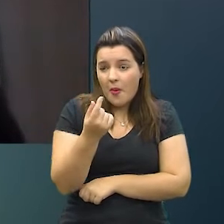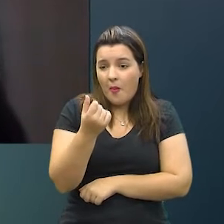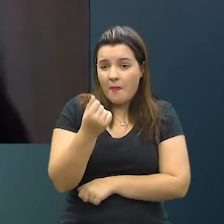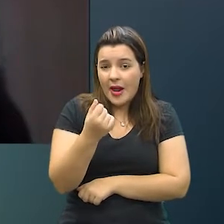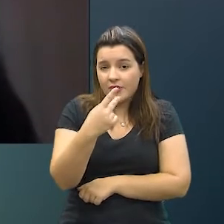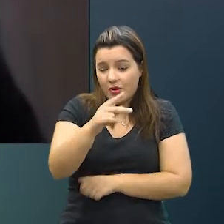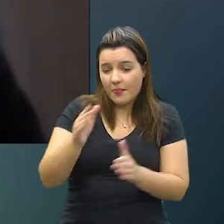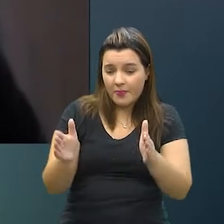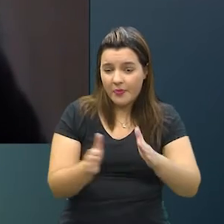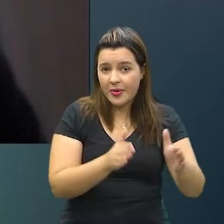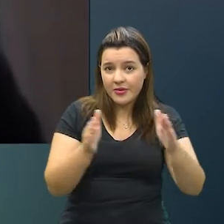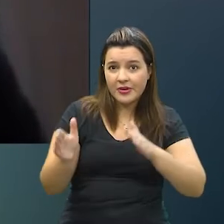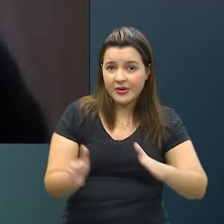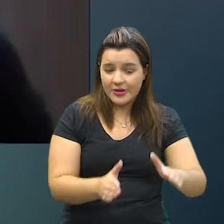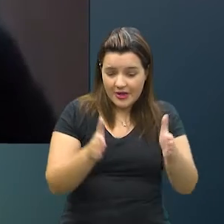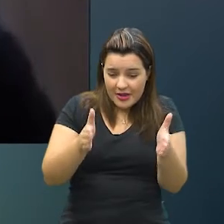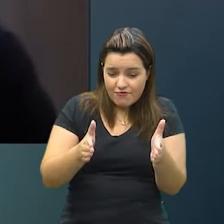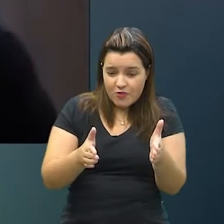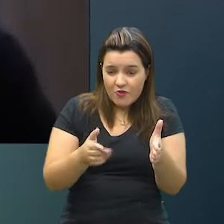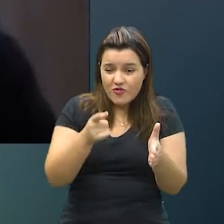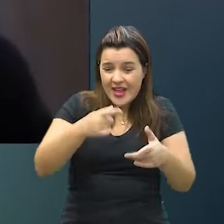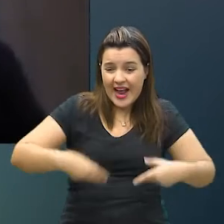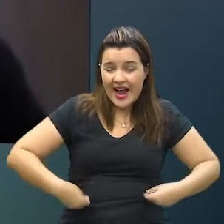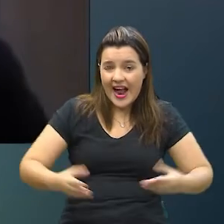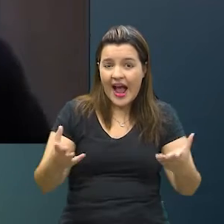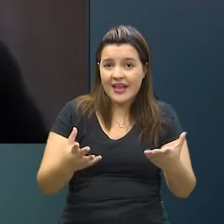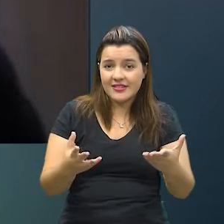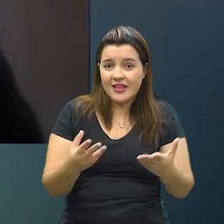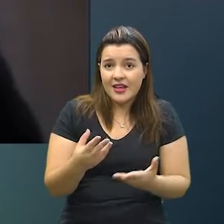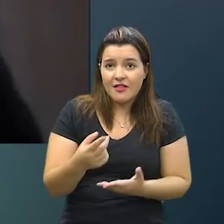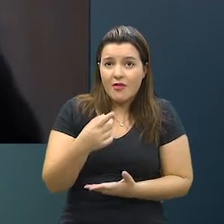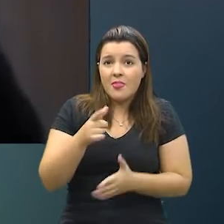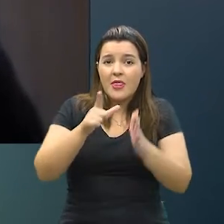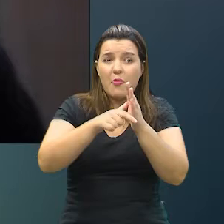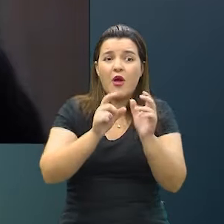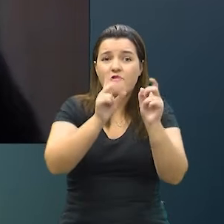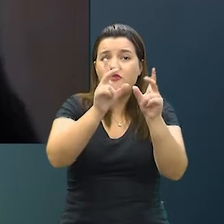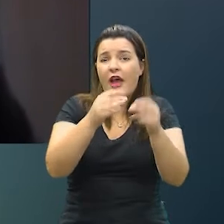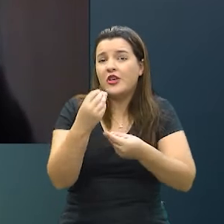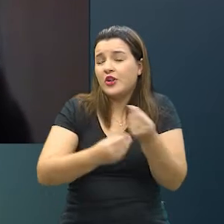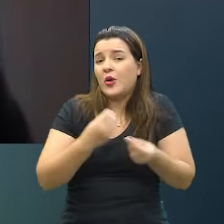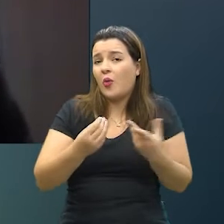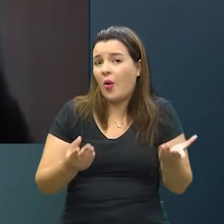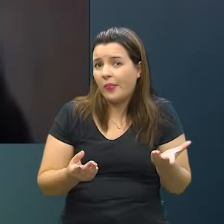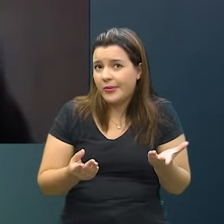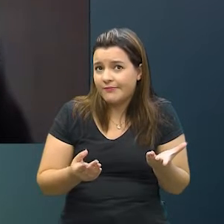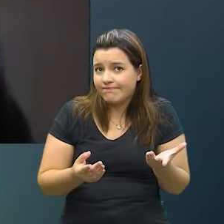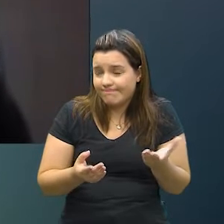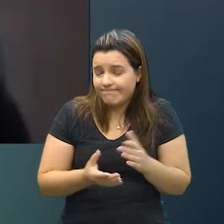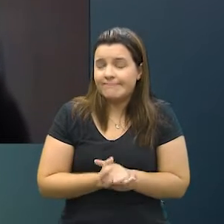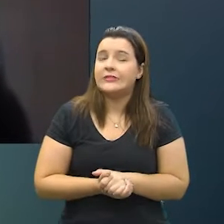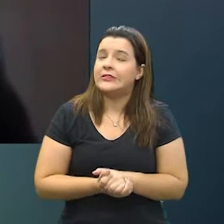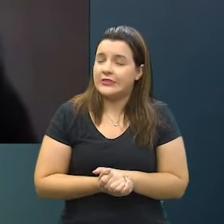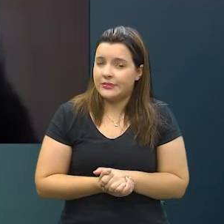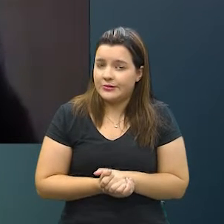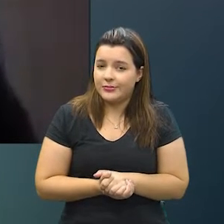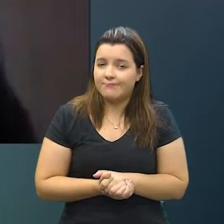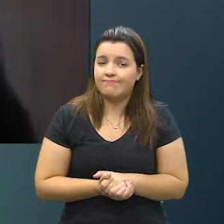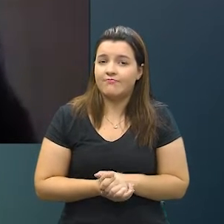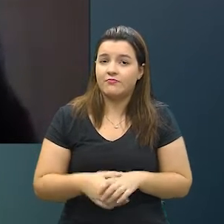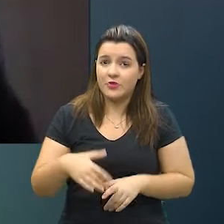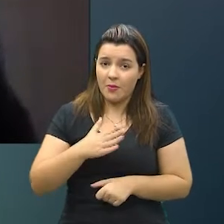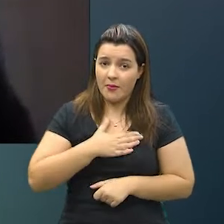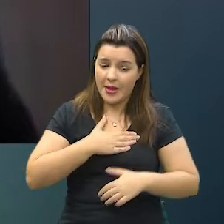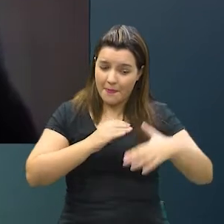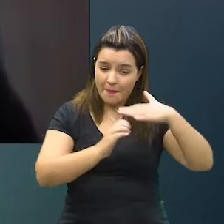produção. Cara, se você não sabe quanto custa um produto, como é que você vai vender? Né? Então, a gente realmente tem, dentro da